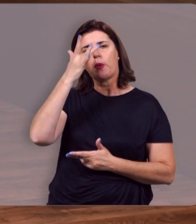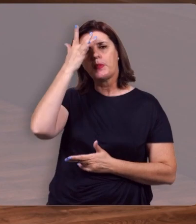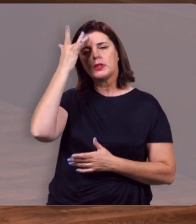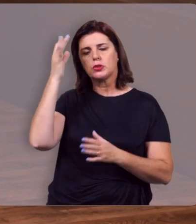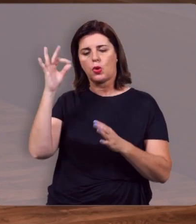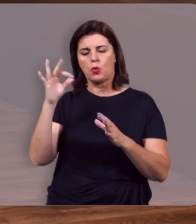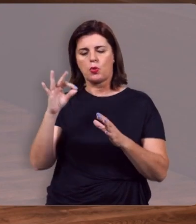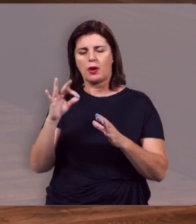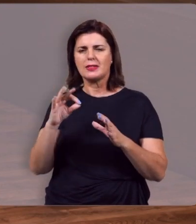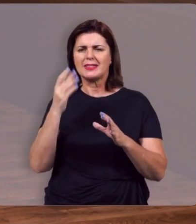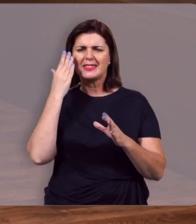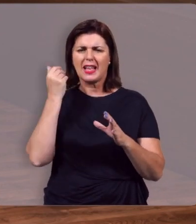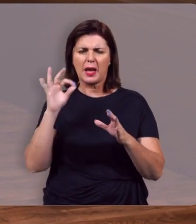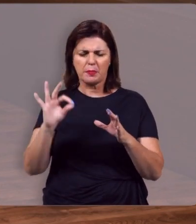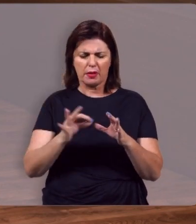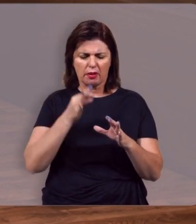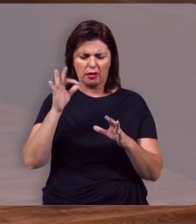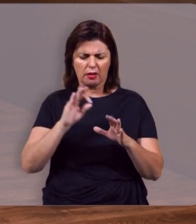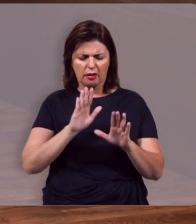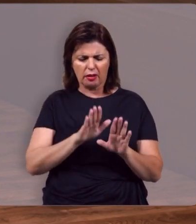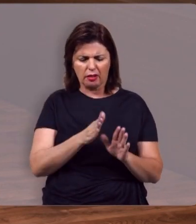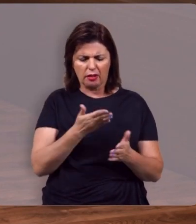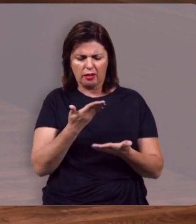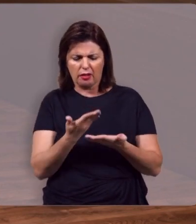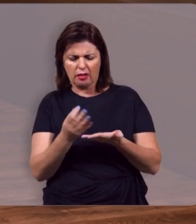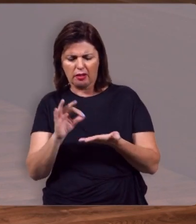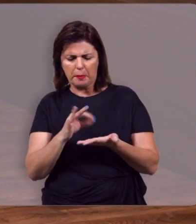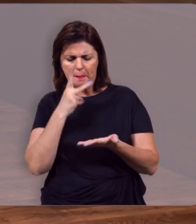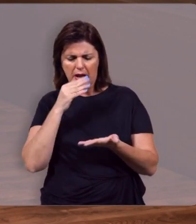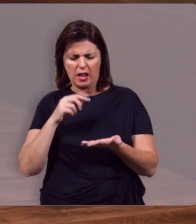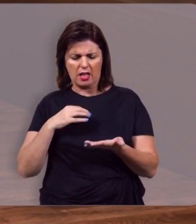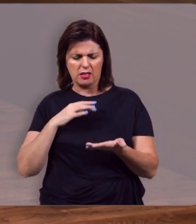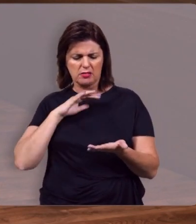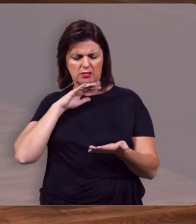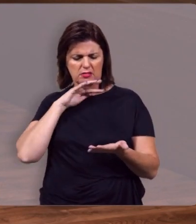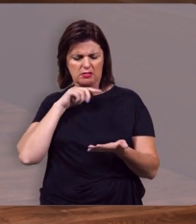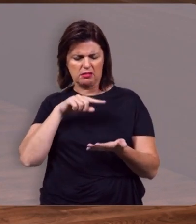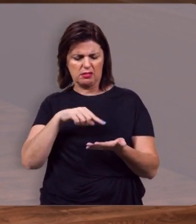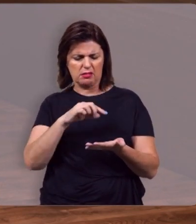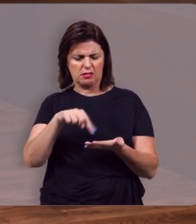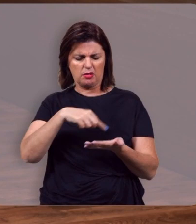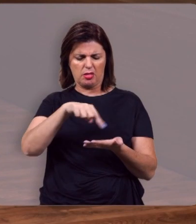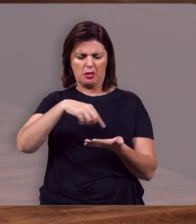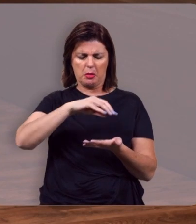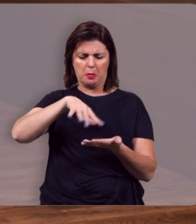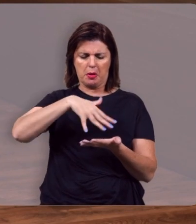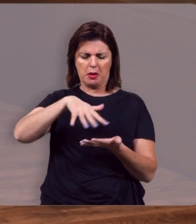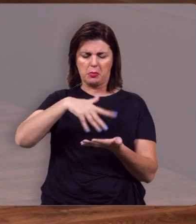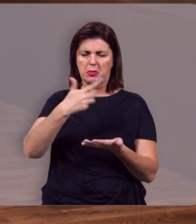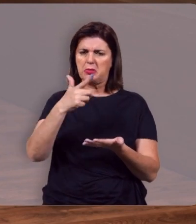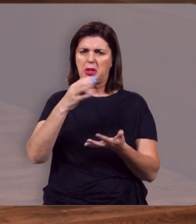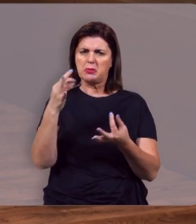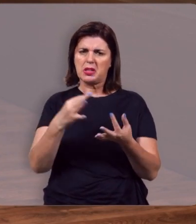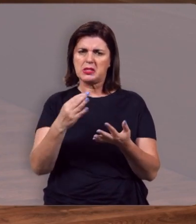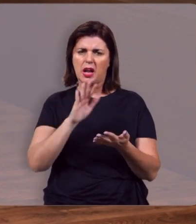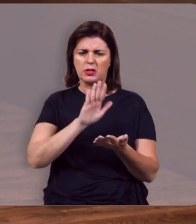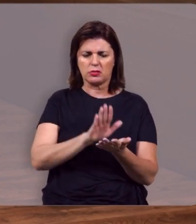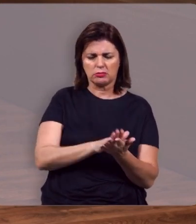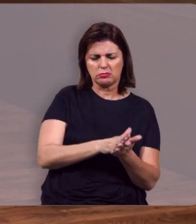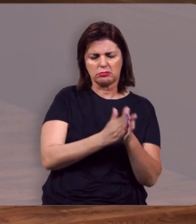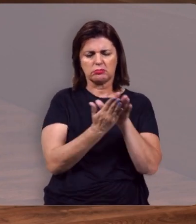olhando um bordado pelo avesso. As linhas estão soltas, desconexas, não há harmonia nem